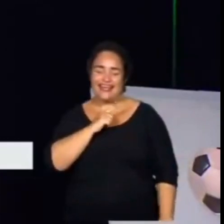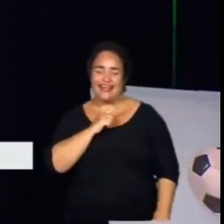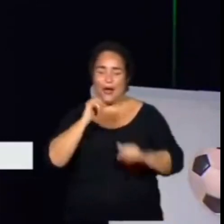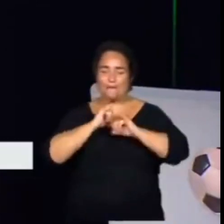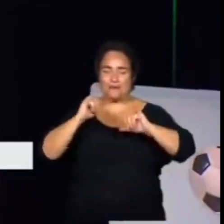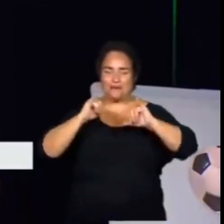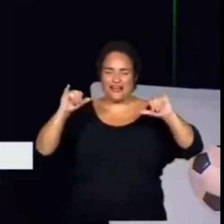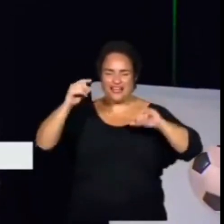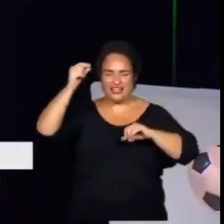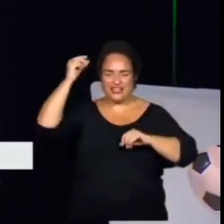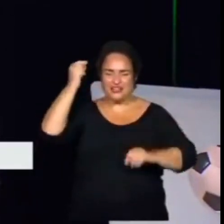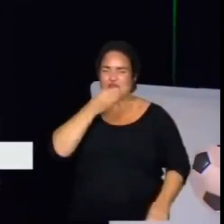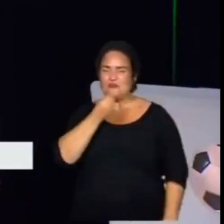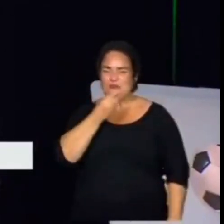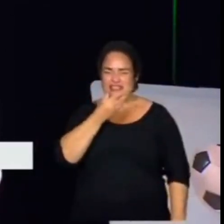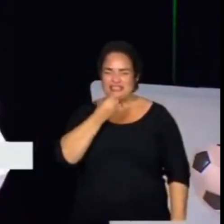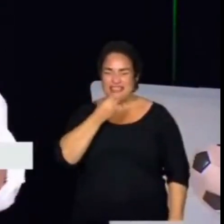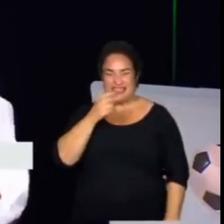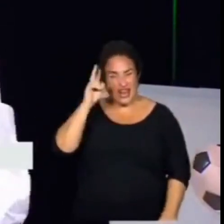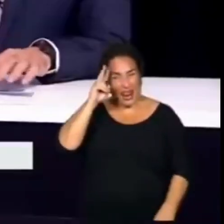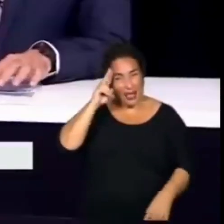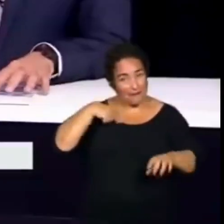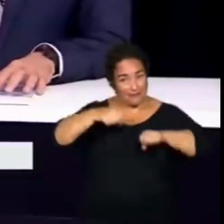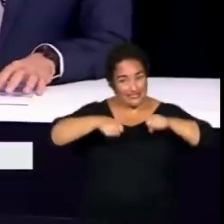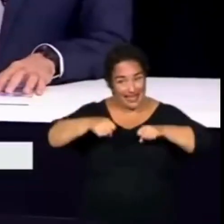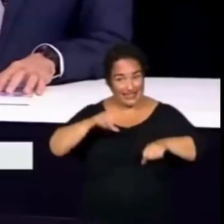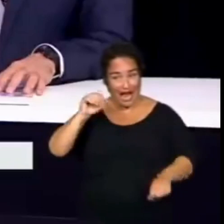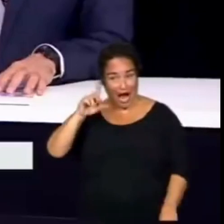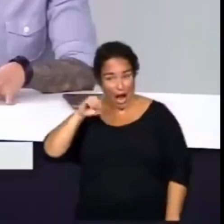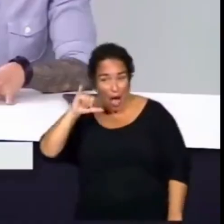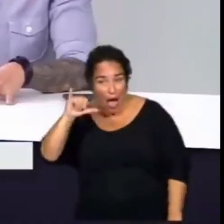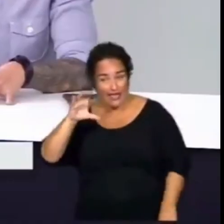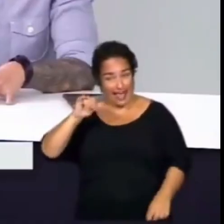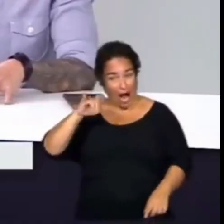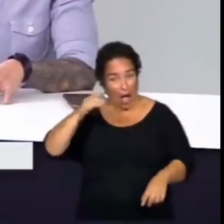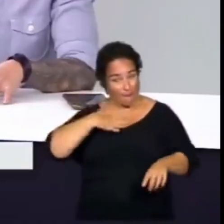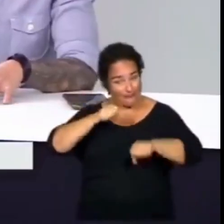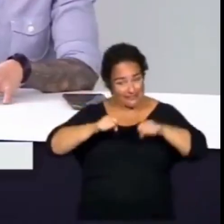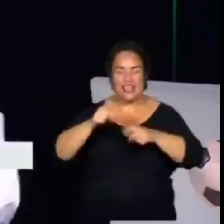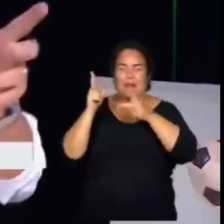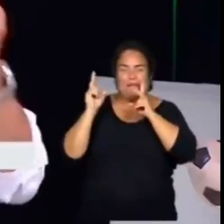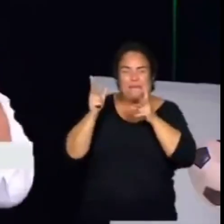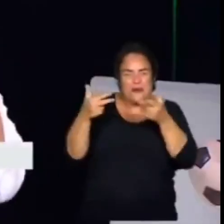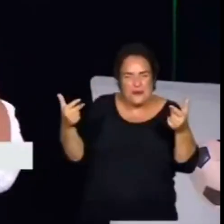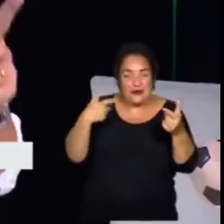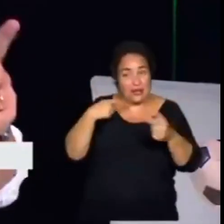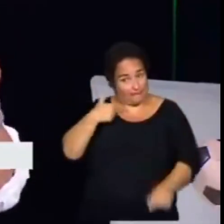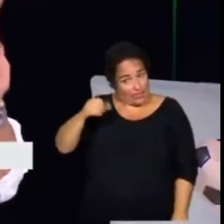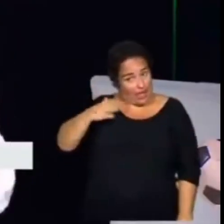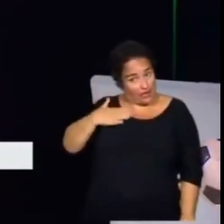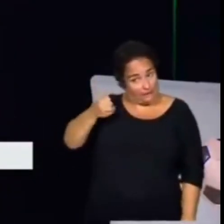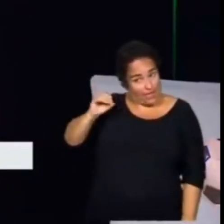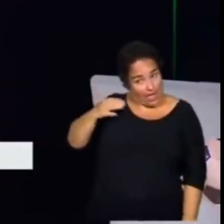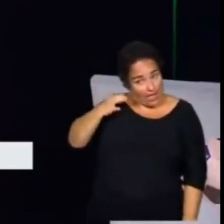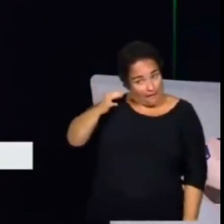aquela propaganda antiga do garoto dizendo: não esqueça da minha calóia, não esqueça da minha calóia. Ele é o Gabriel comigo, né? Assim, para o presidente, olha lá, minha 10, hein?